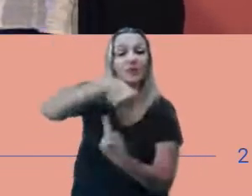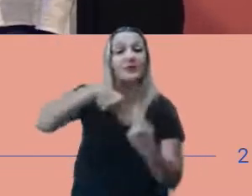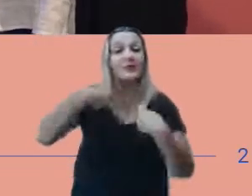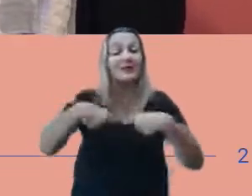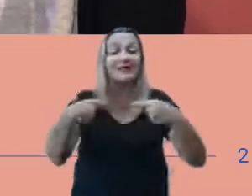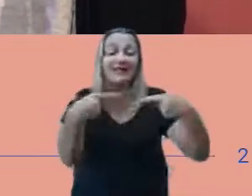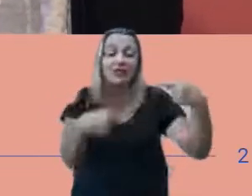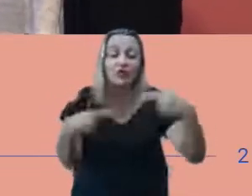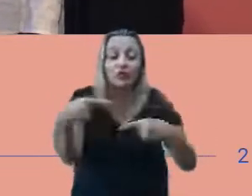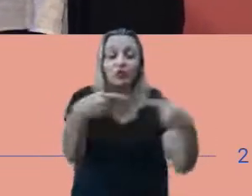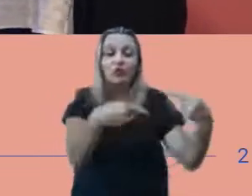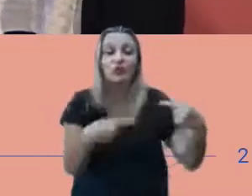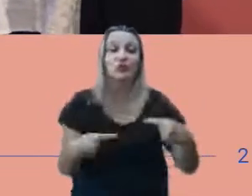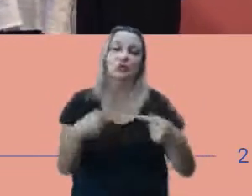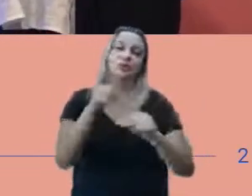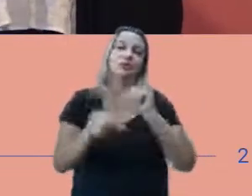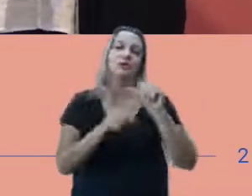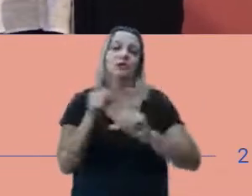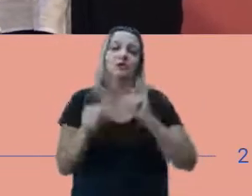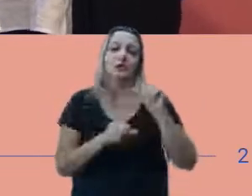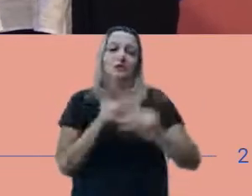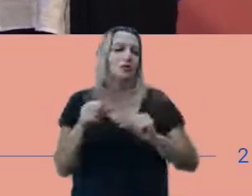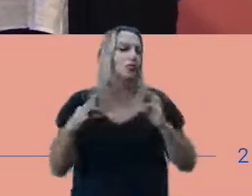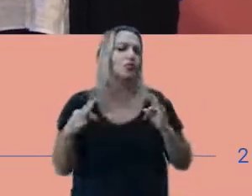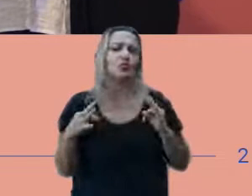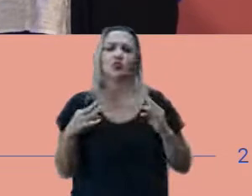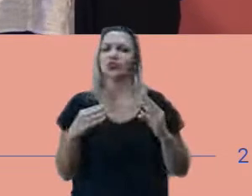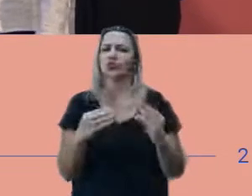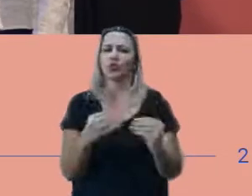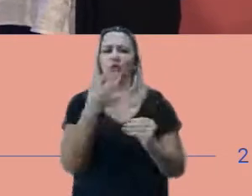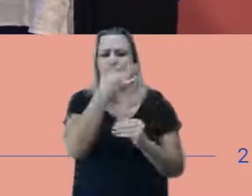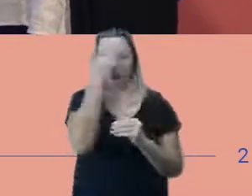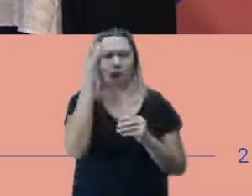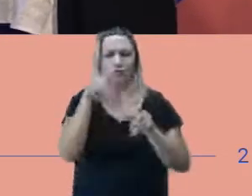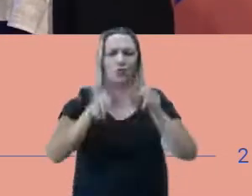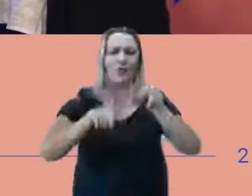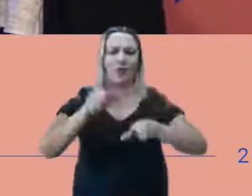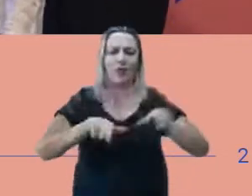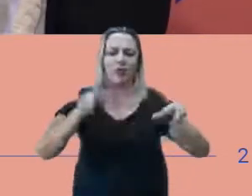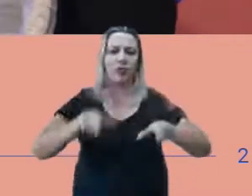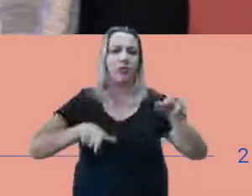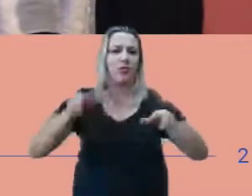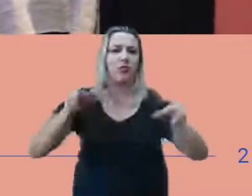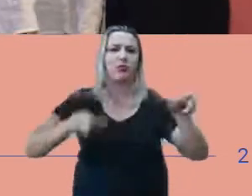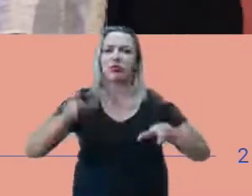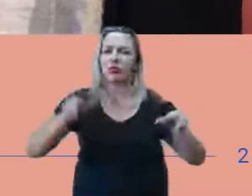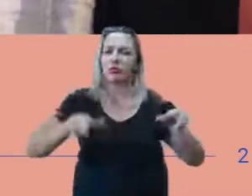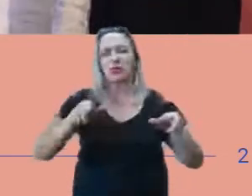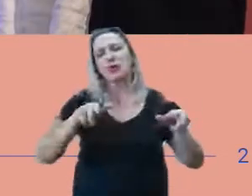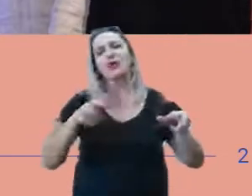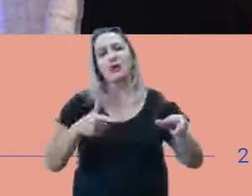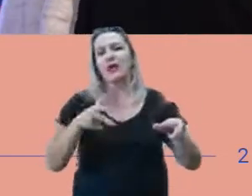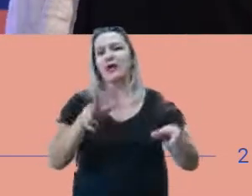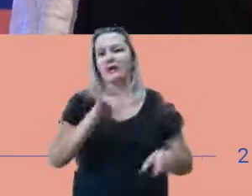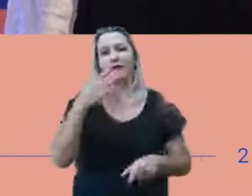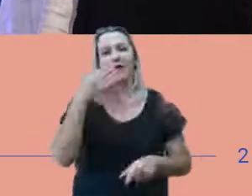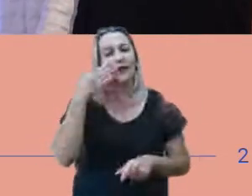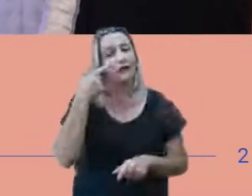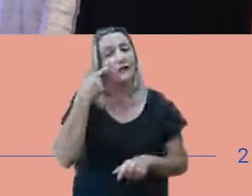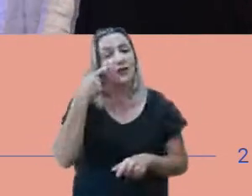essa mudança essa transformação com todos os atores da cadeia em volta da mesa EA gente vai ver um pouquinho mais lá na frente esse como